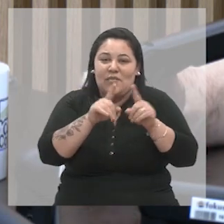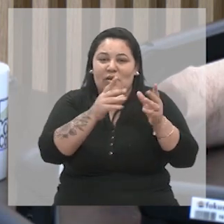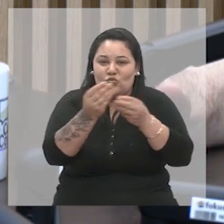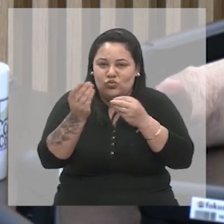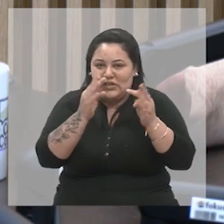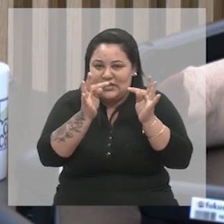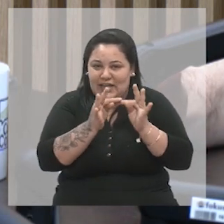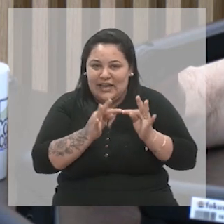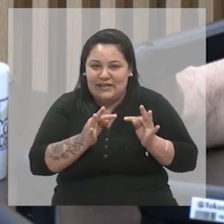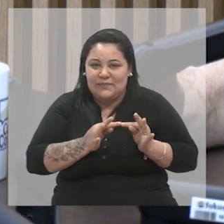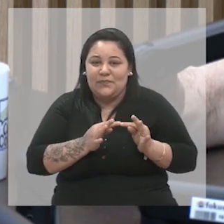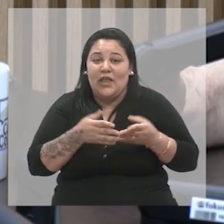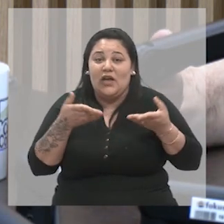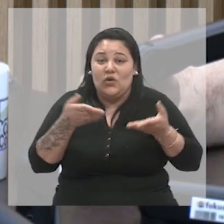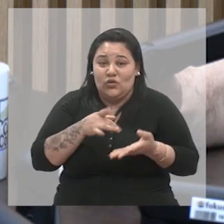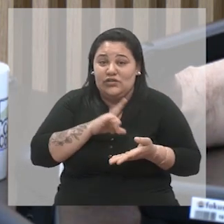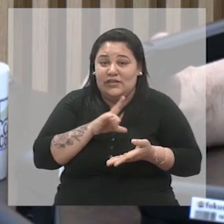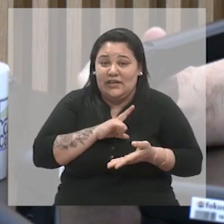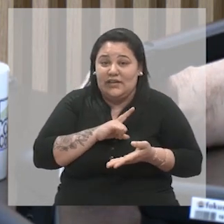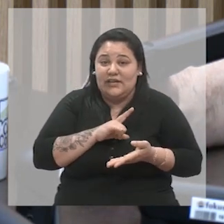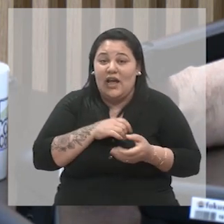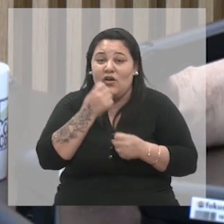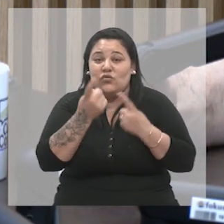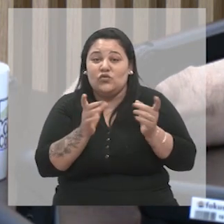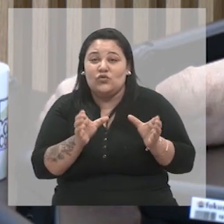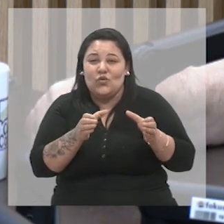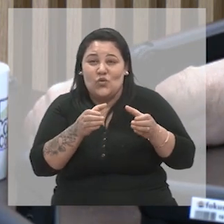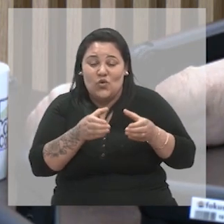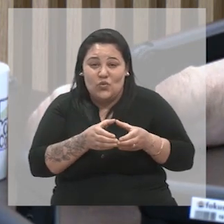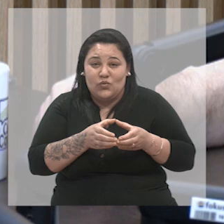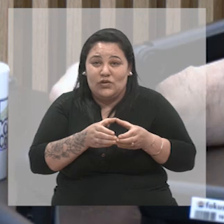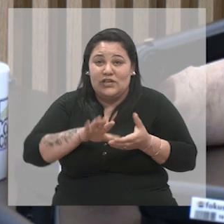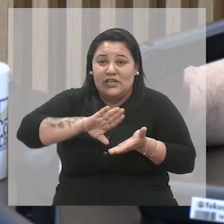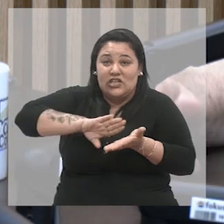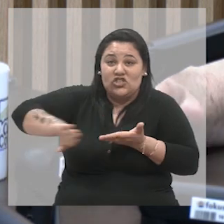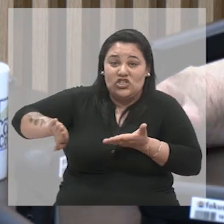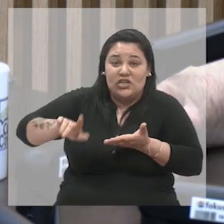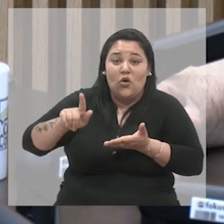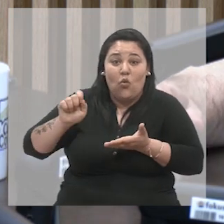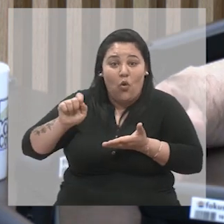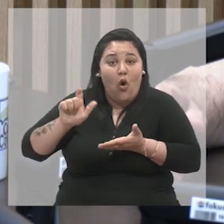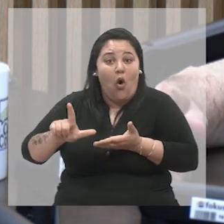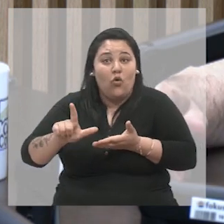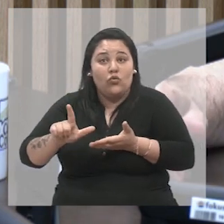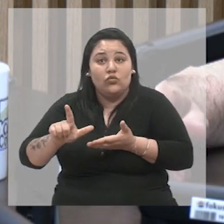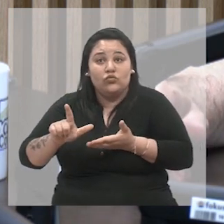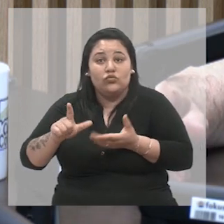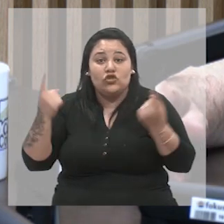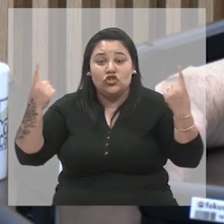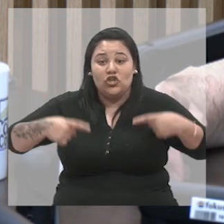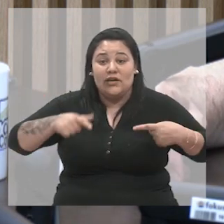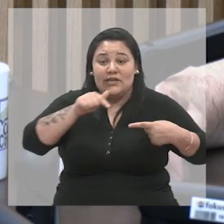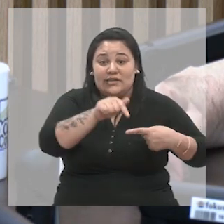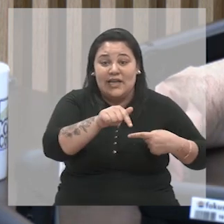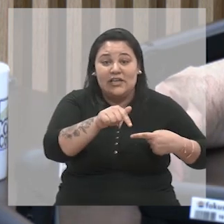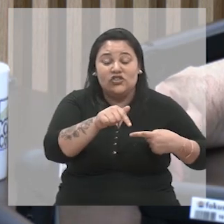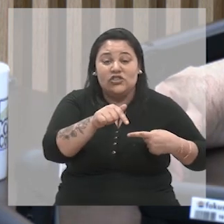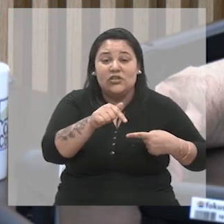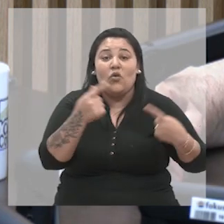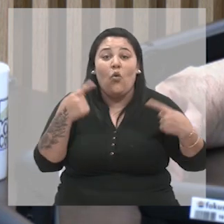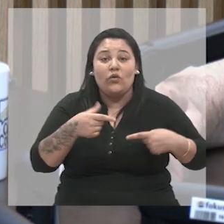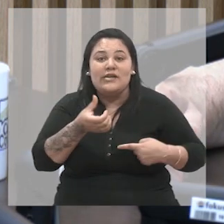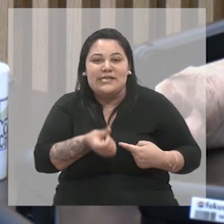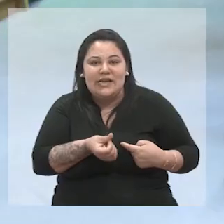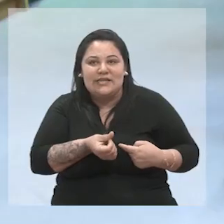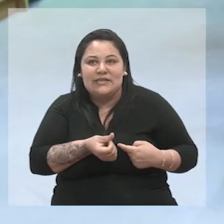das técnicas, hoje muitas vezes tem equipes que tiram o goleiro e jogam 7 contra 6 no ataque. Goleiro